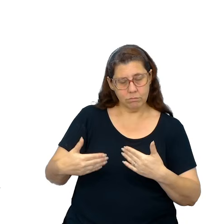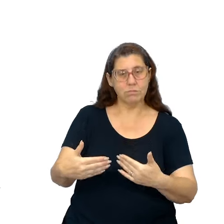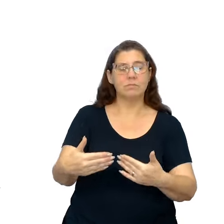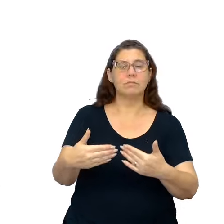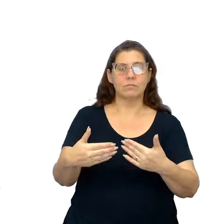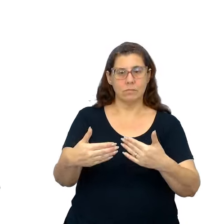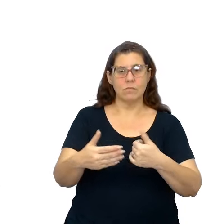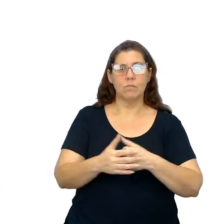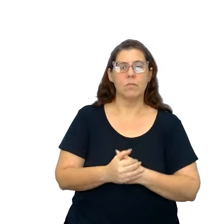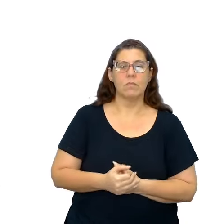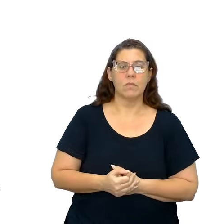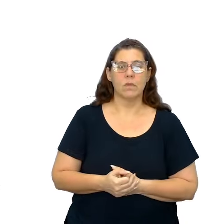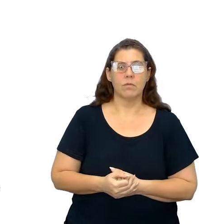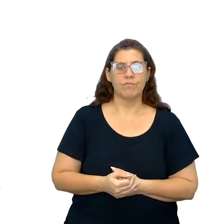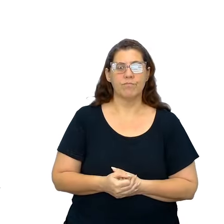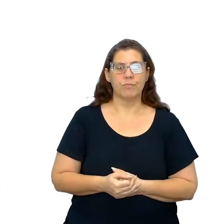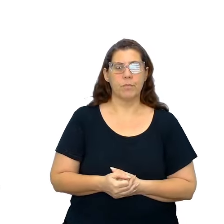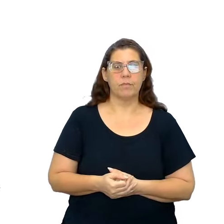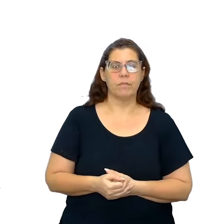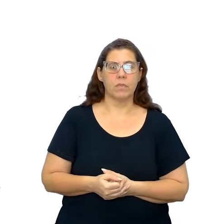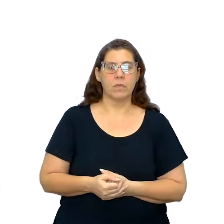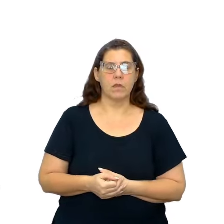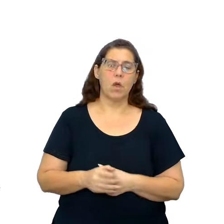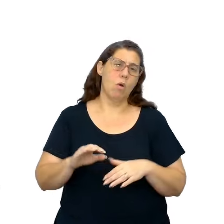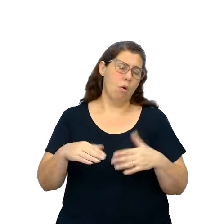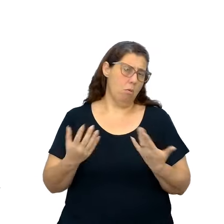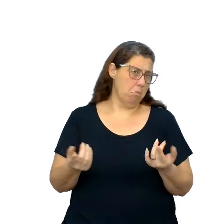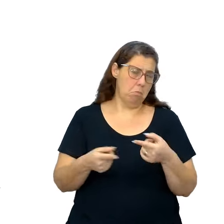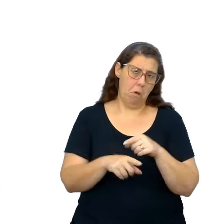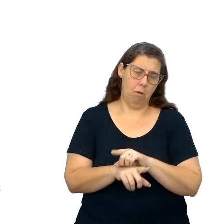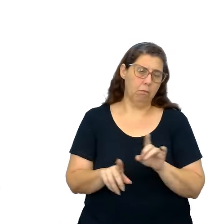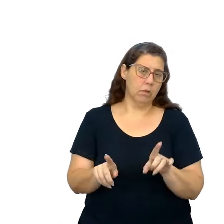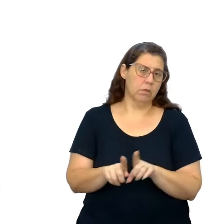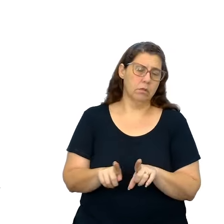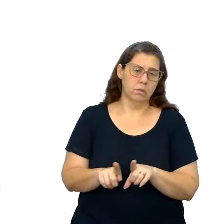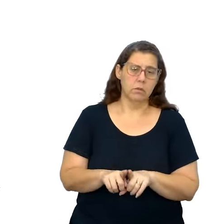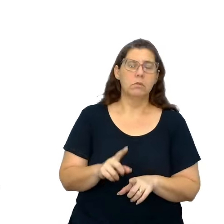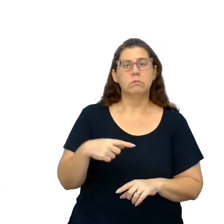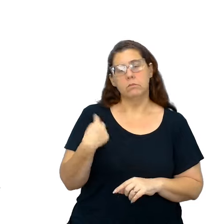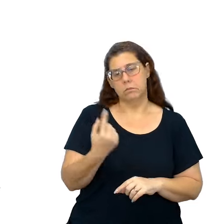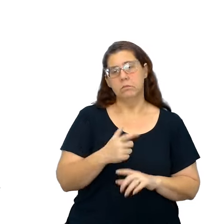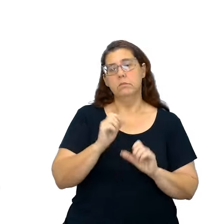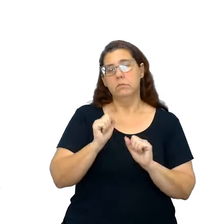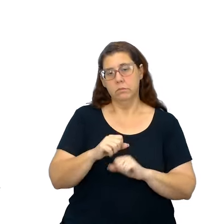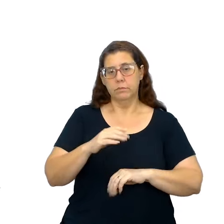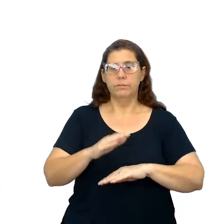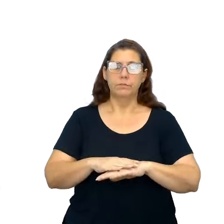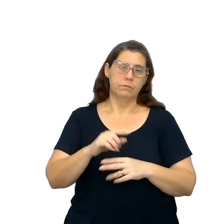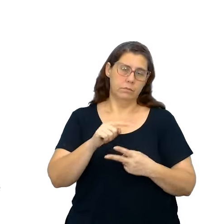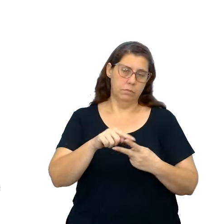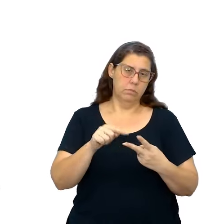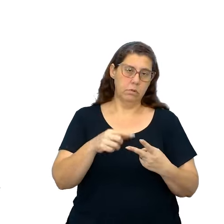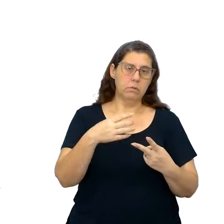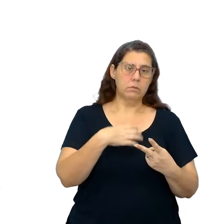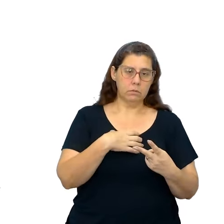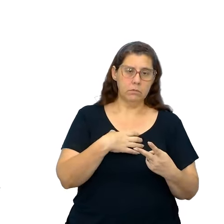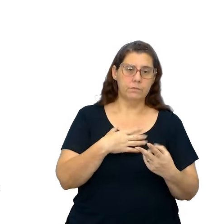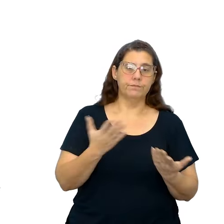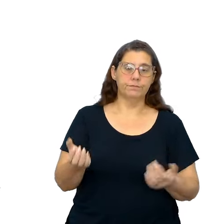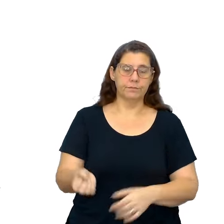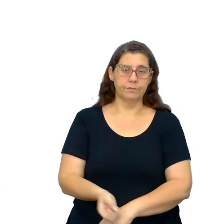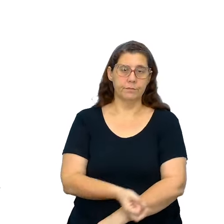função do polinomial do primeiro grau. Ou vice-versa também, né, professor? A gente pode fazer as duas coisas. E a